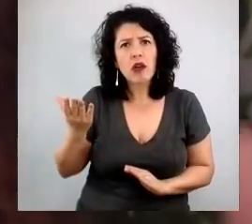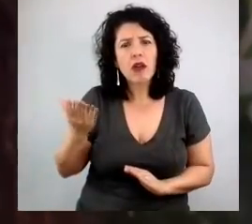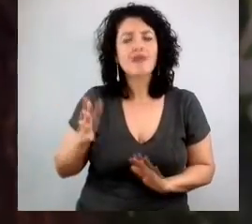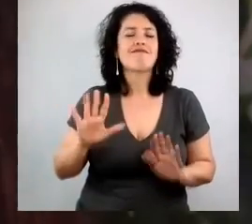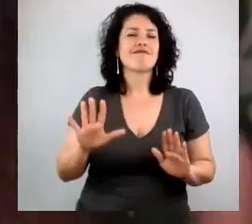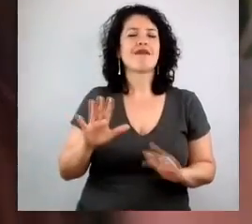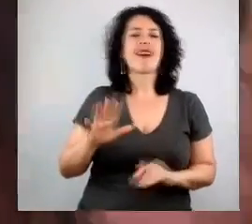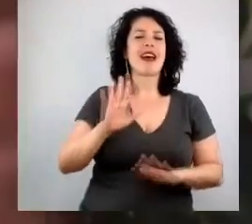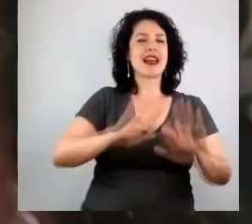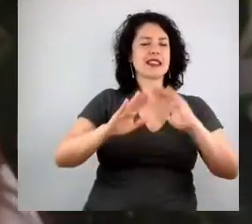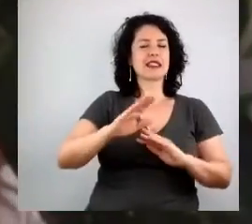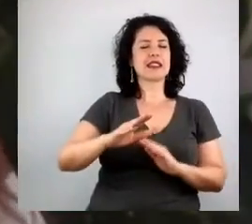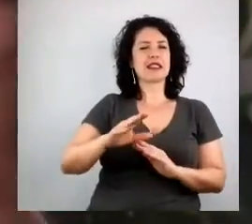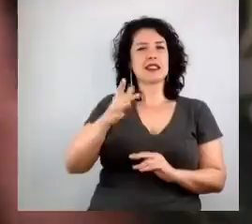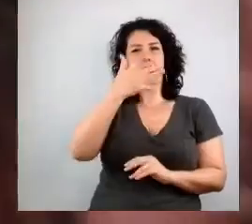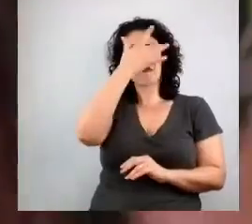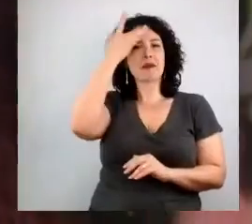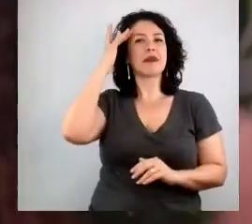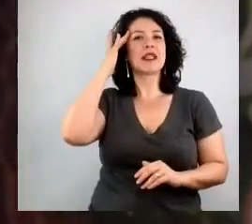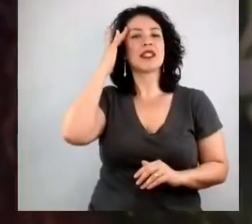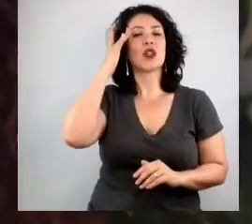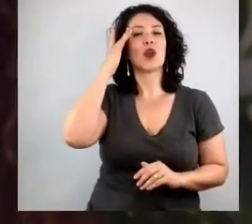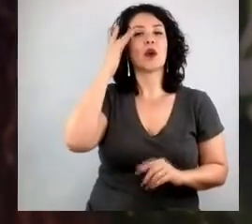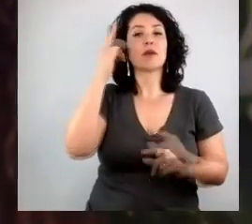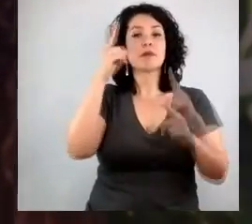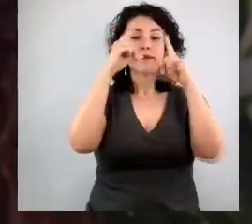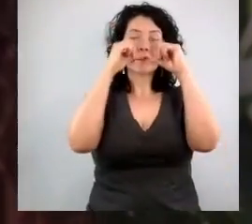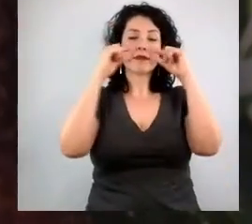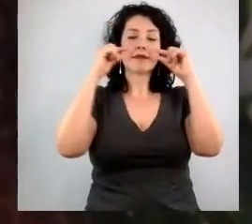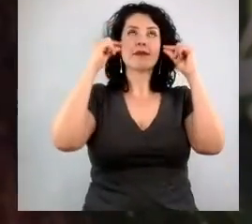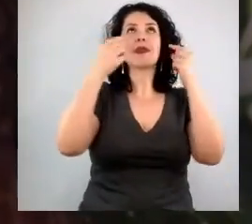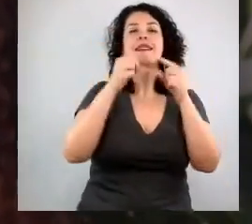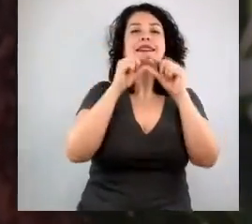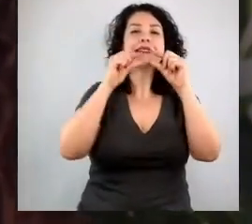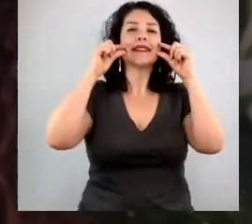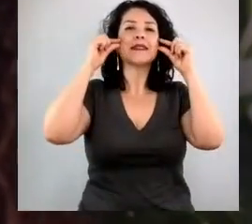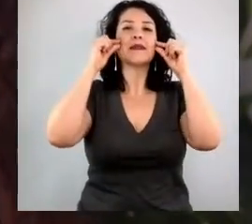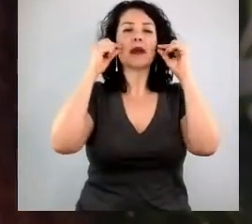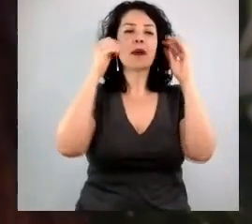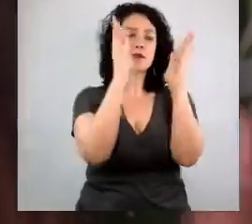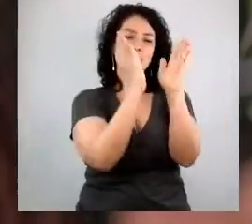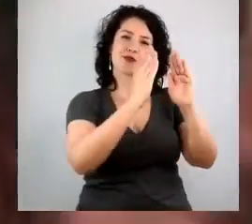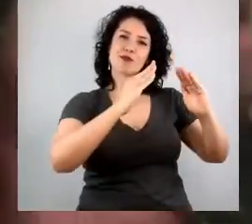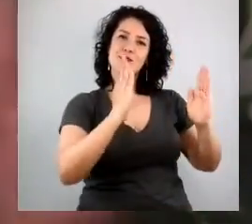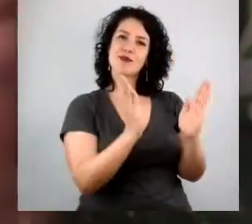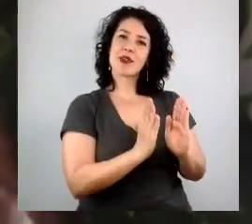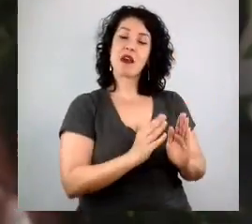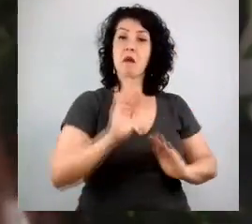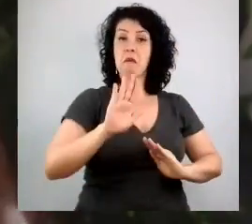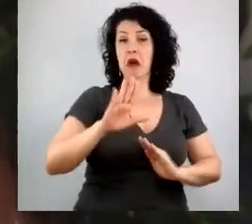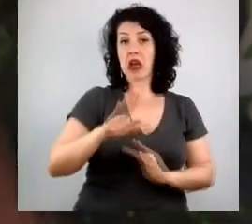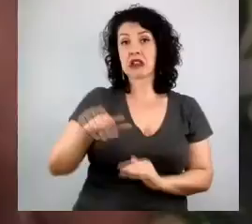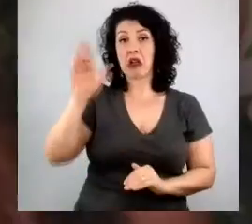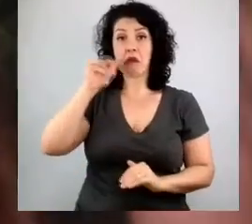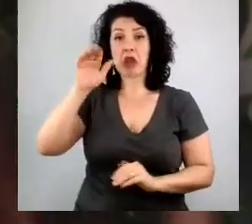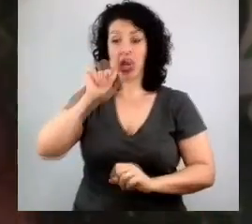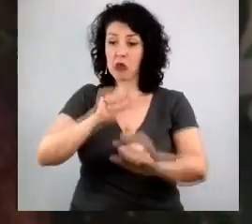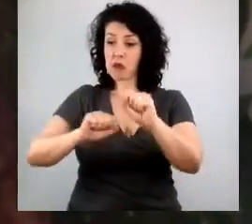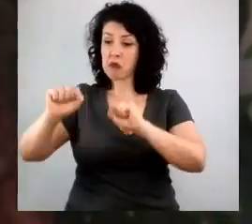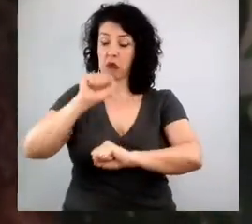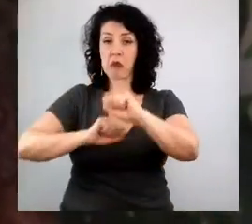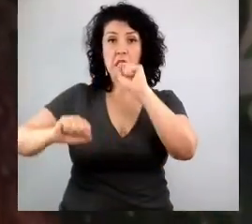mulata sensual. A empregada que não tem cunho sensual pode ser mais preta, e por aí